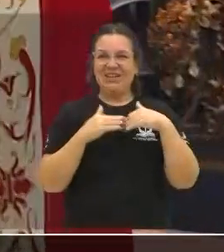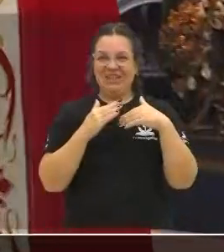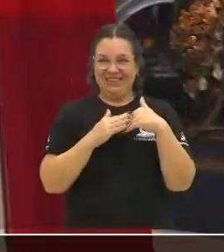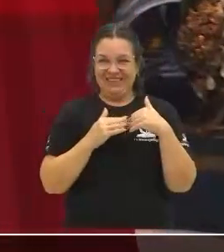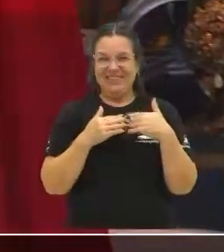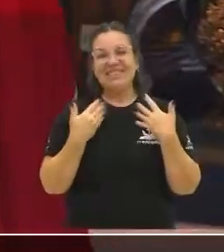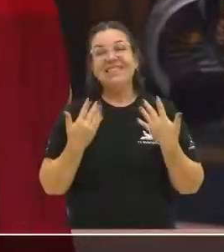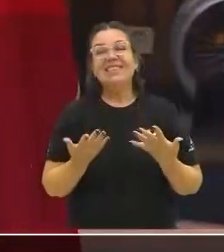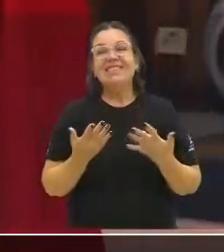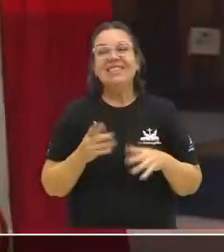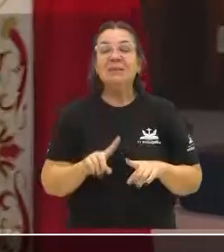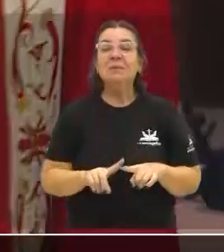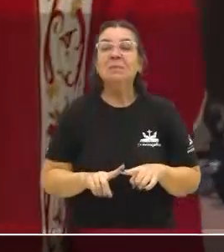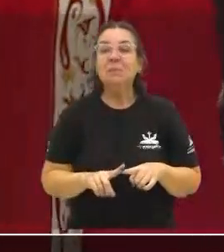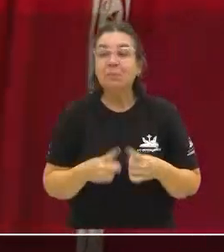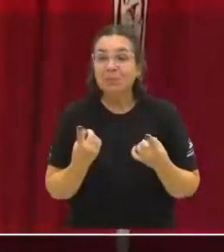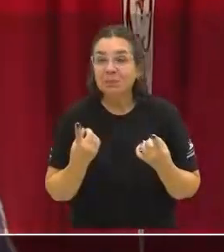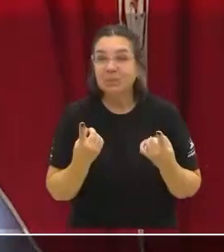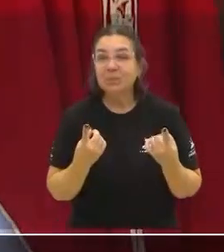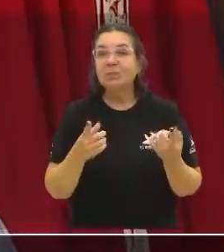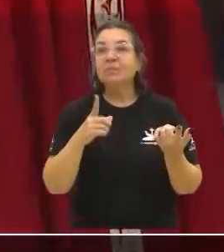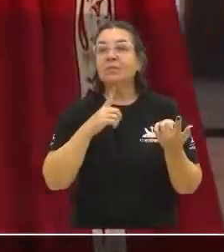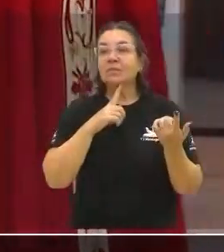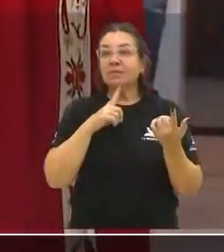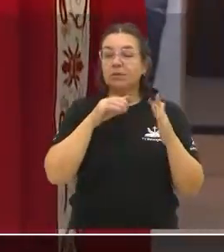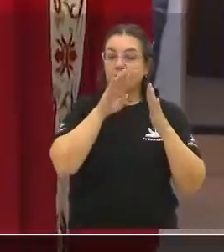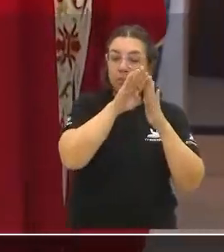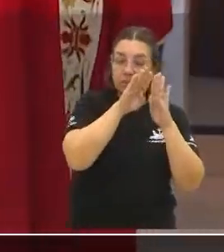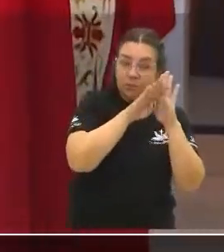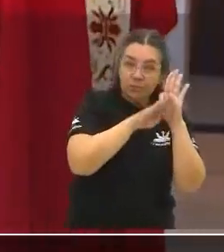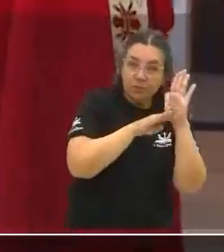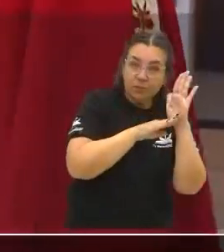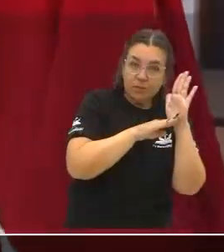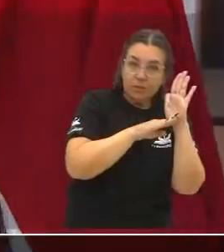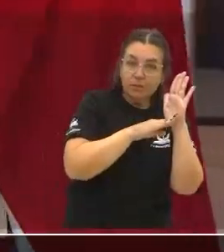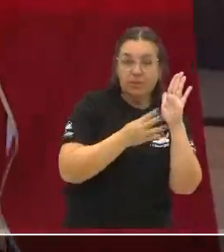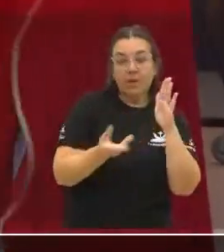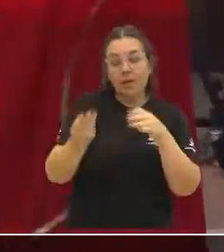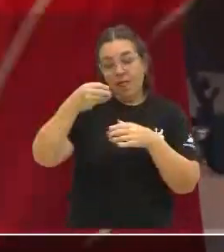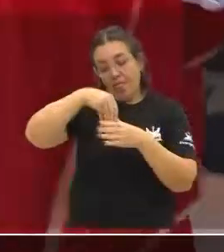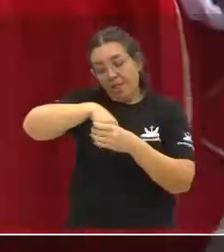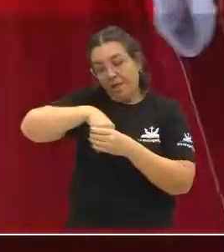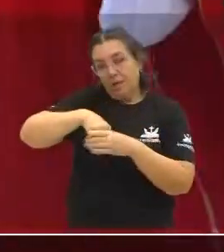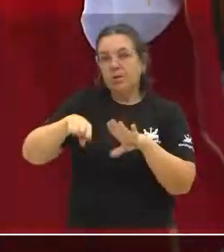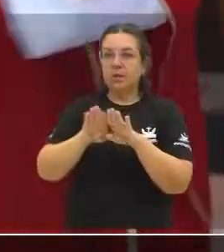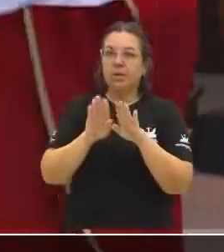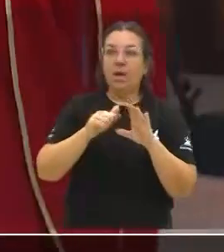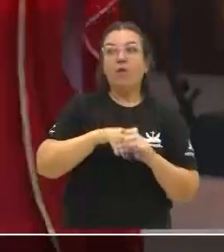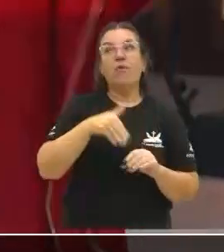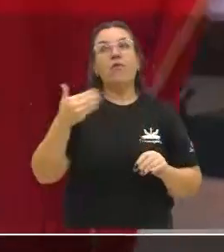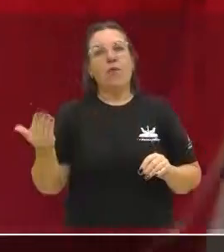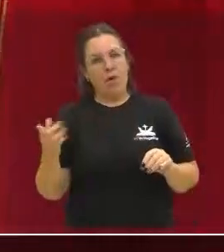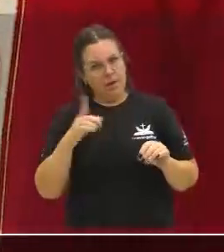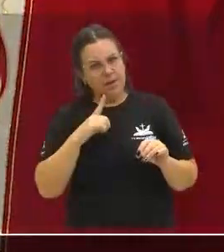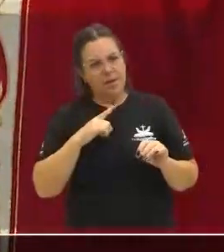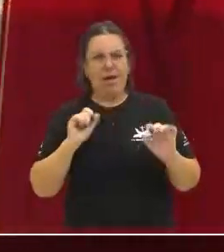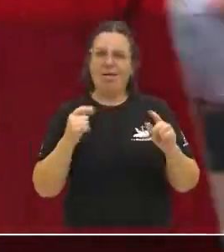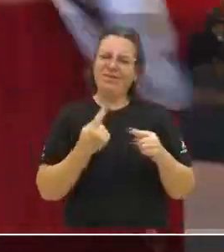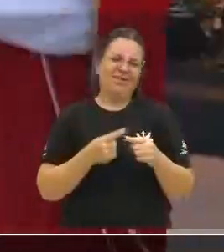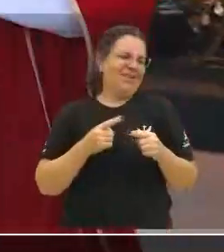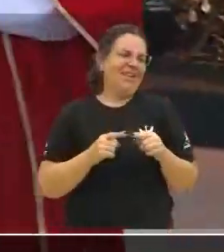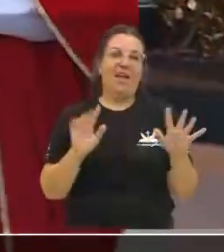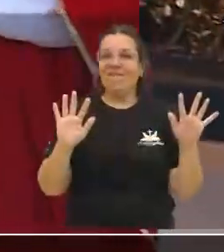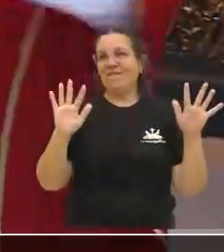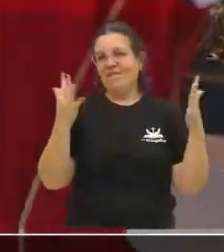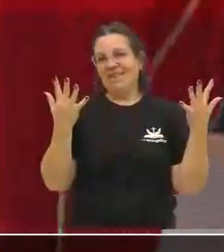acolhidos, apesar de que teremos uma programação interna e externa. Porque festa,